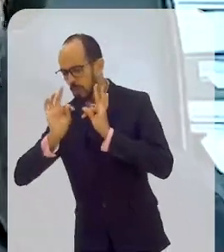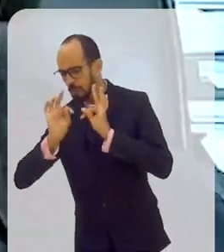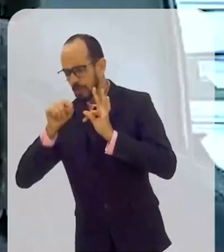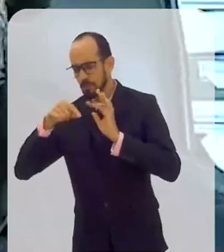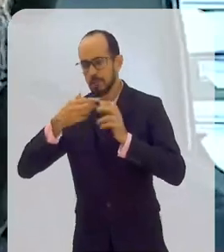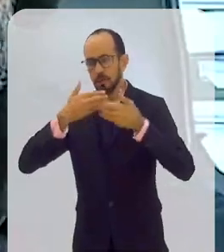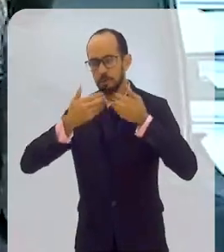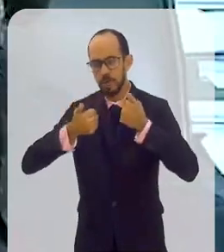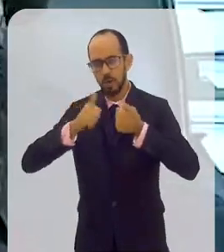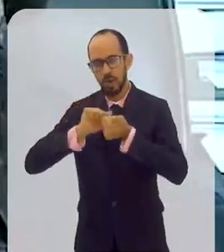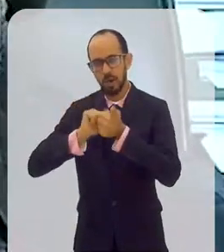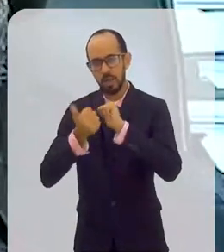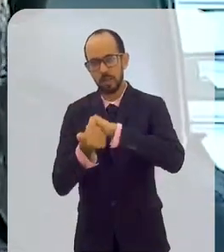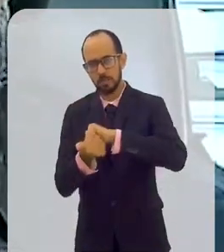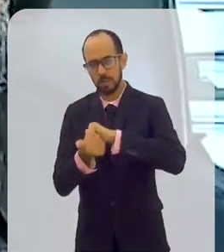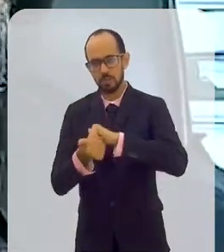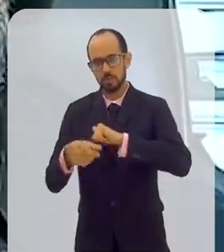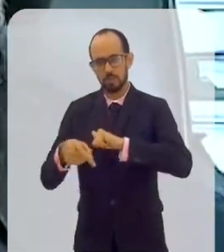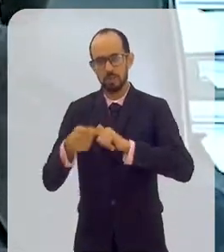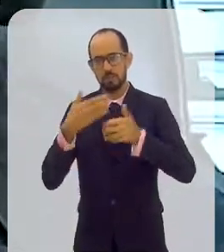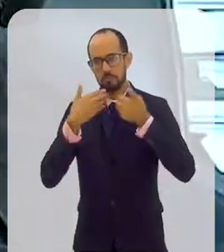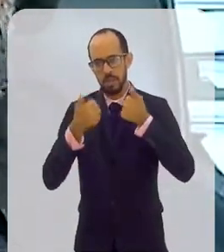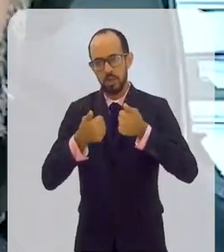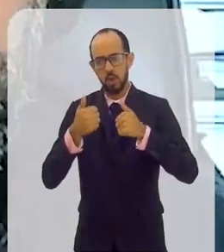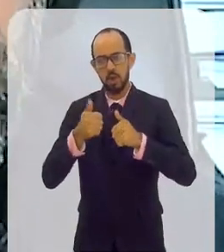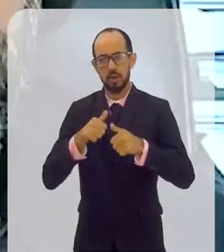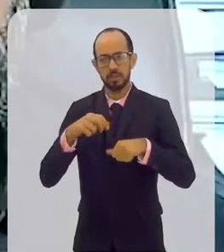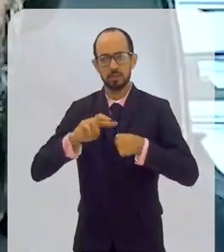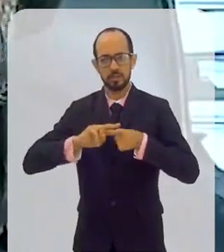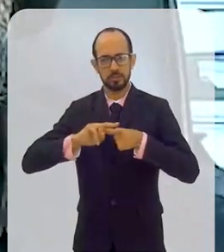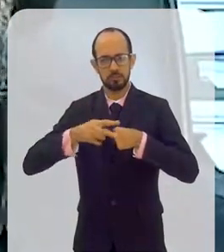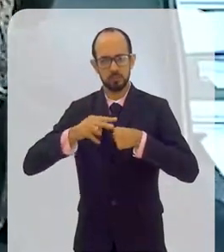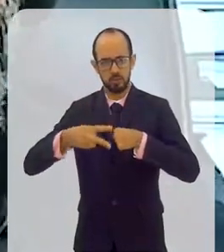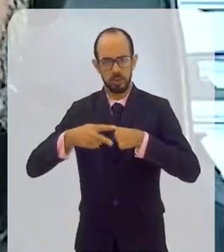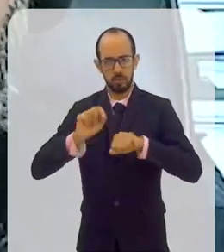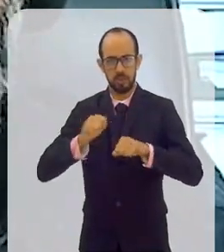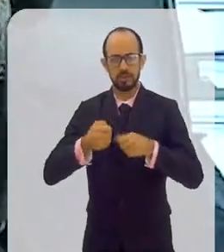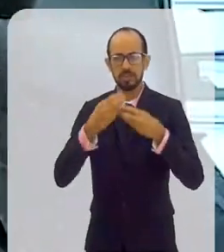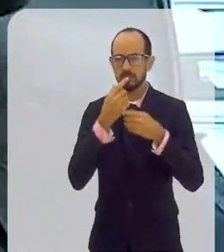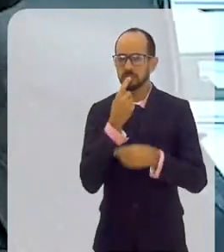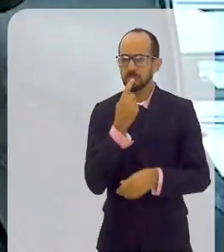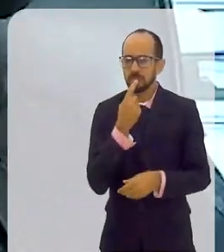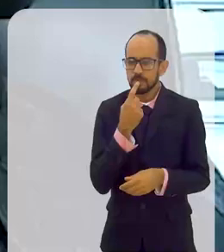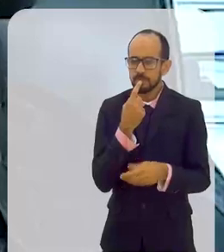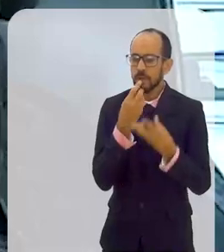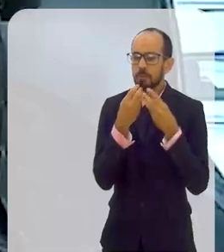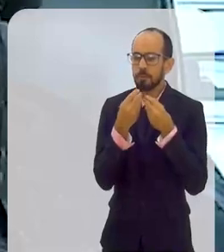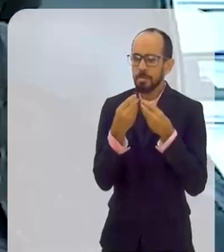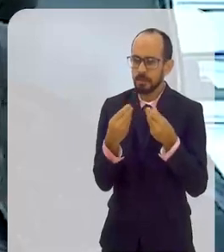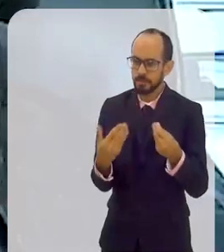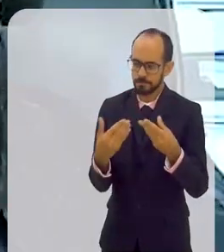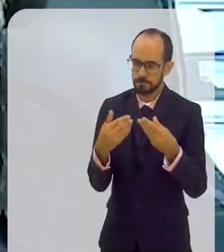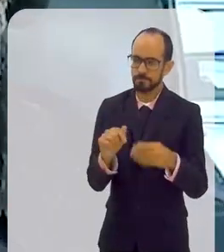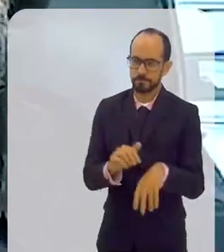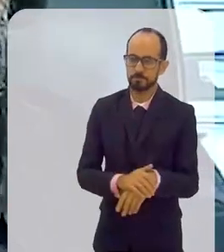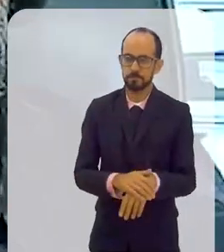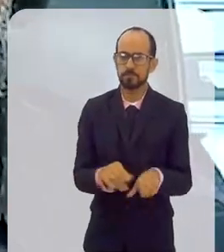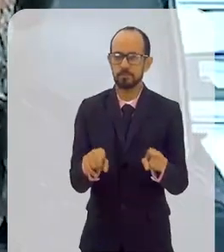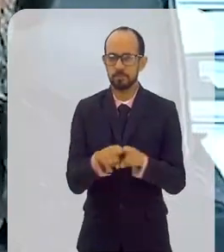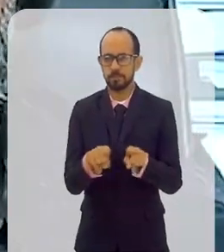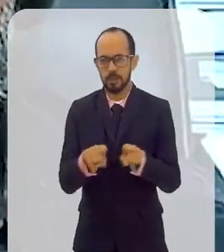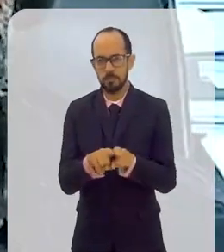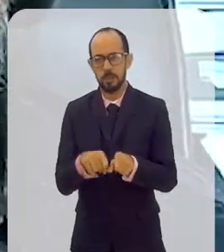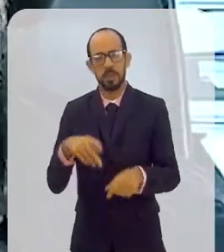ter melhores adaptações e melhores resultados em relação a sabor, texturas, outras áreas, tá bom? Na área